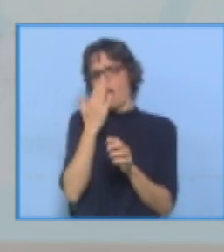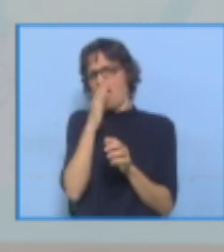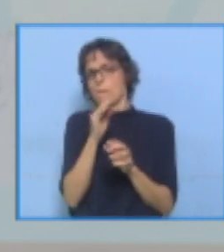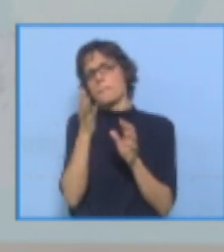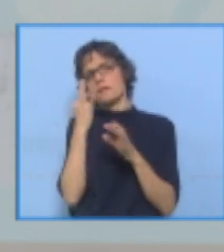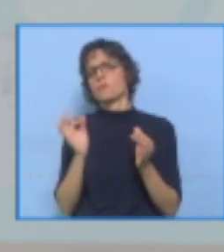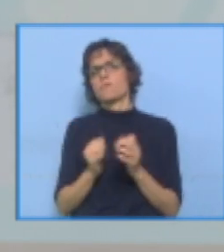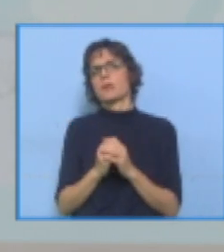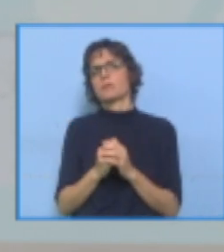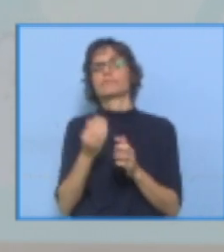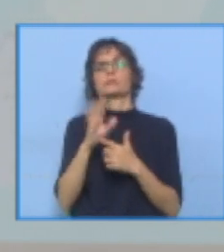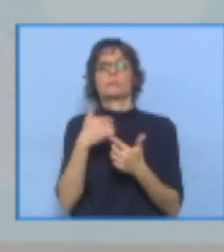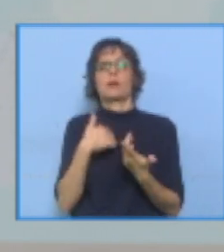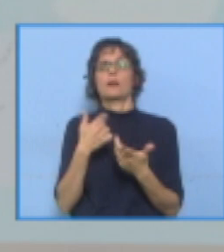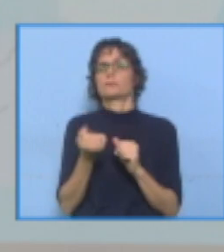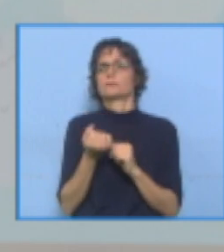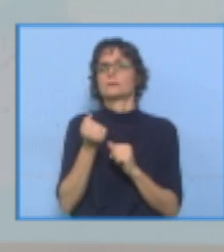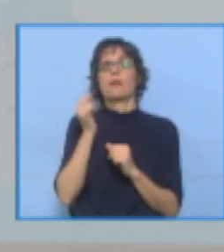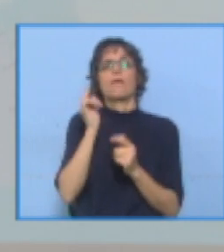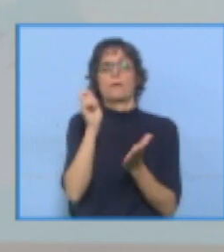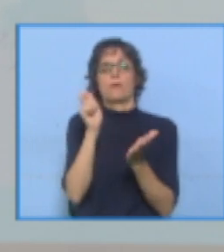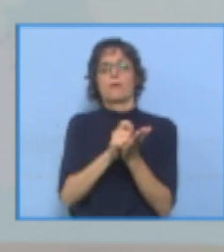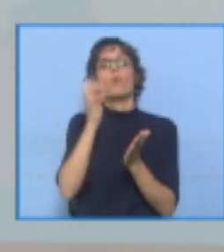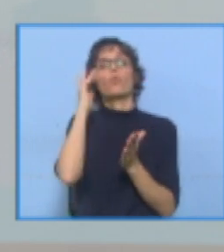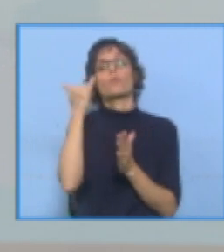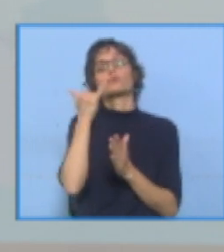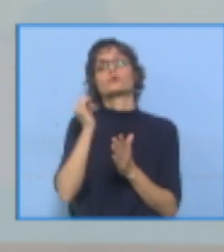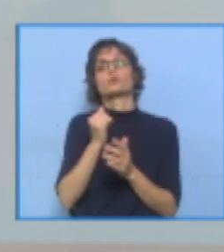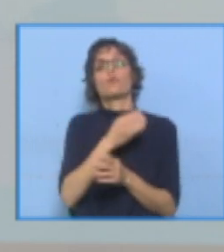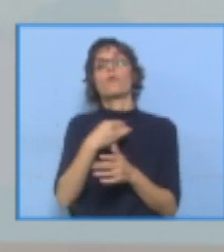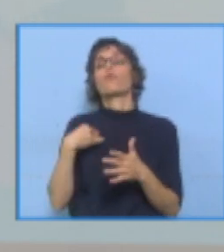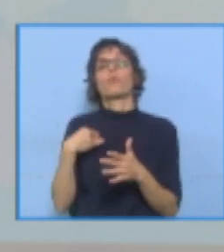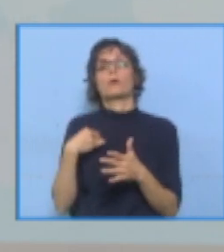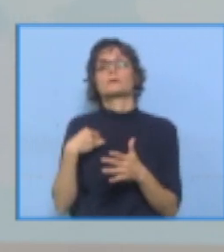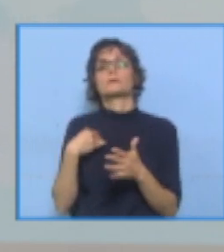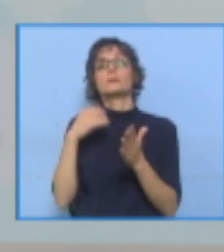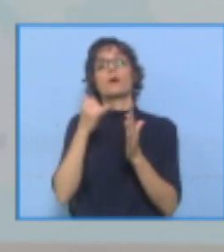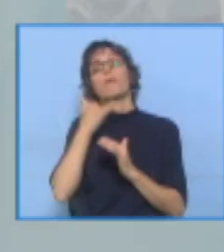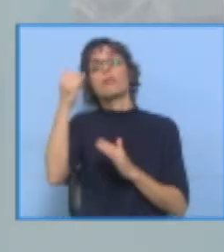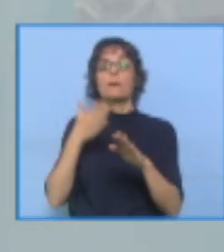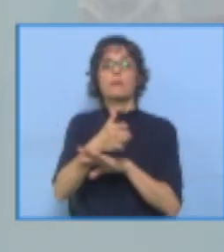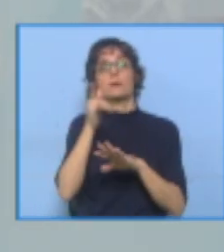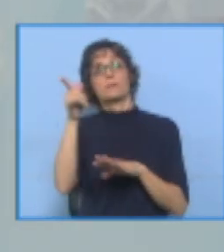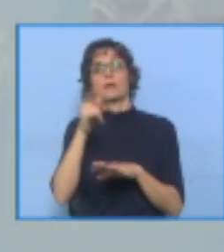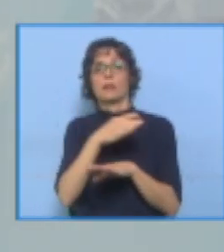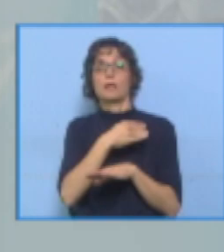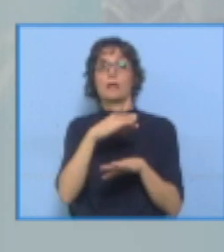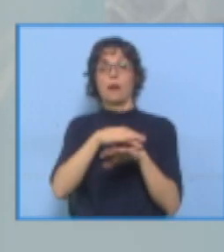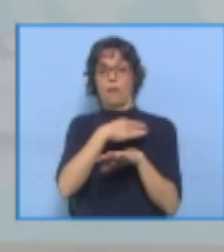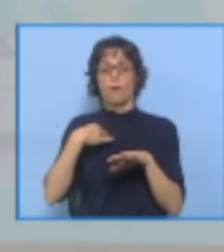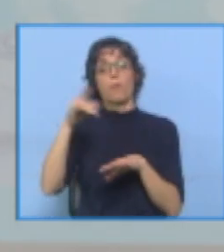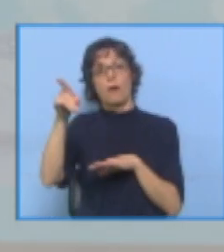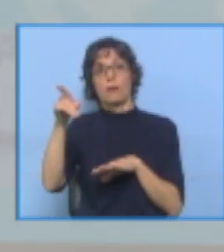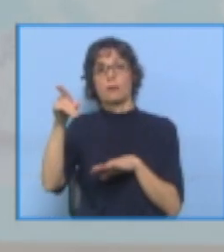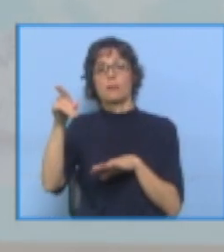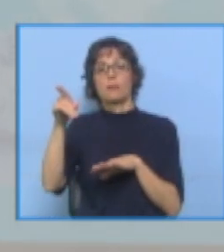o número de telefone do médico, eu posso marcar uma consulta e passar à frente de toda a gente que está na fila e ter uma consulta